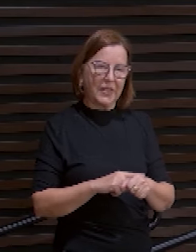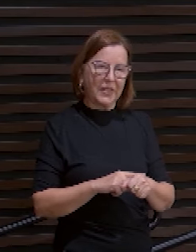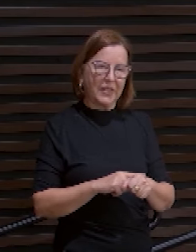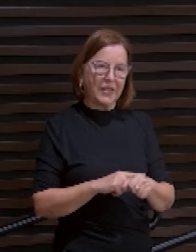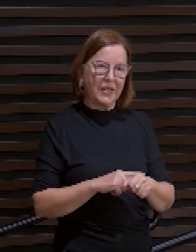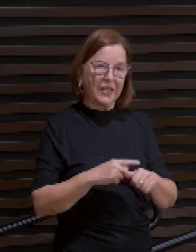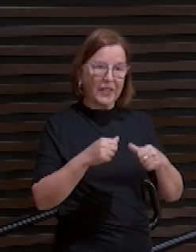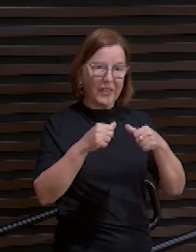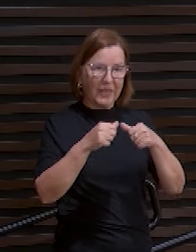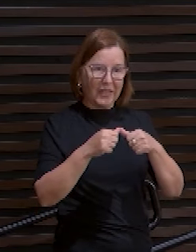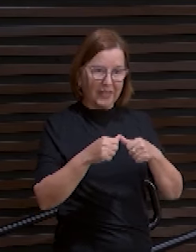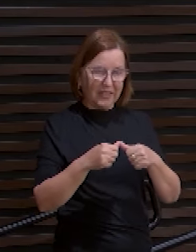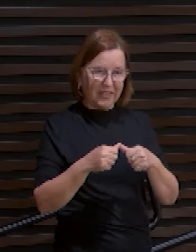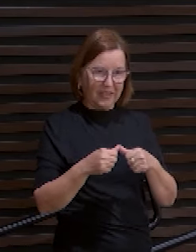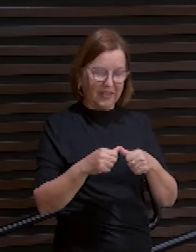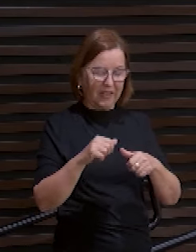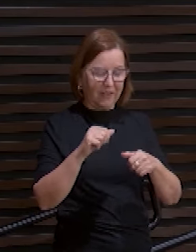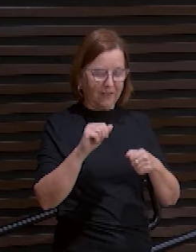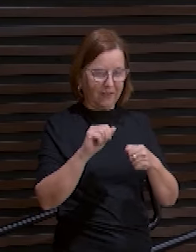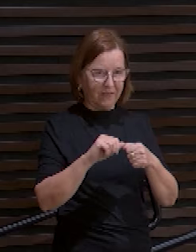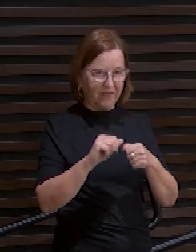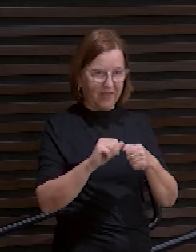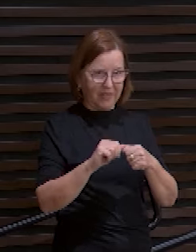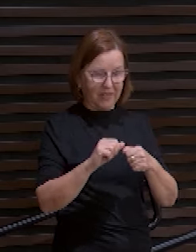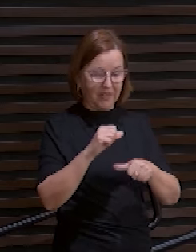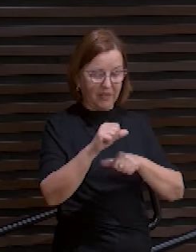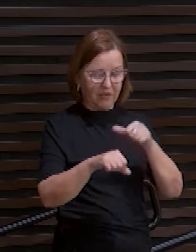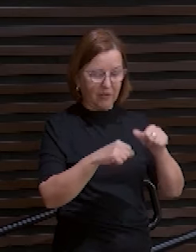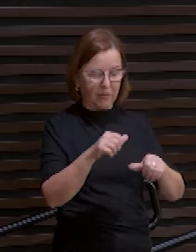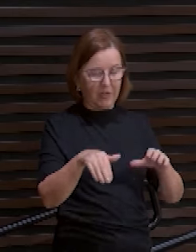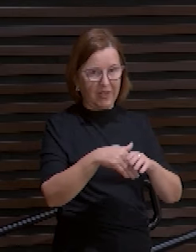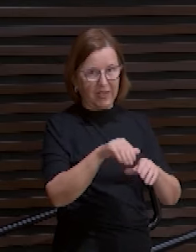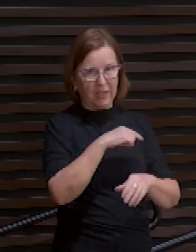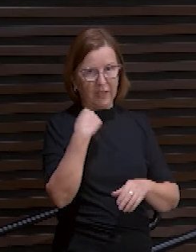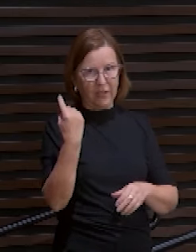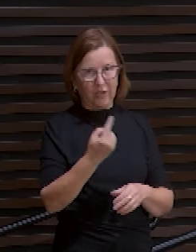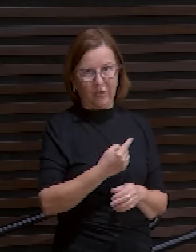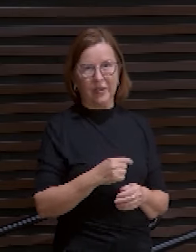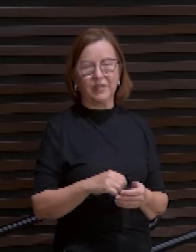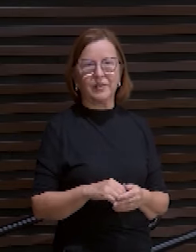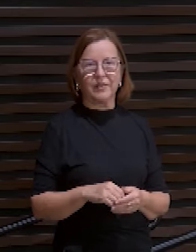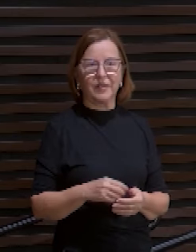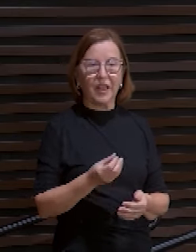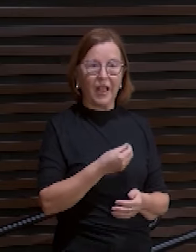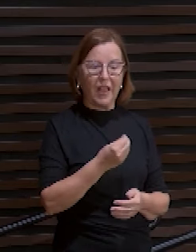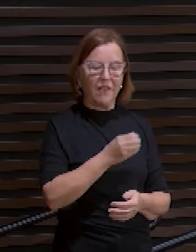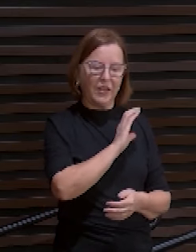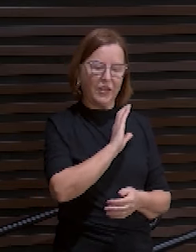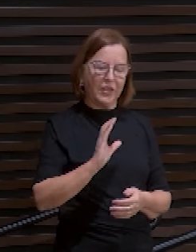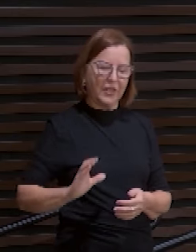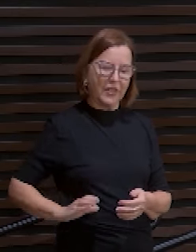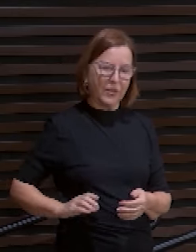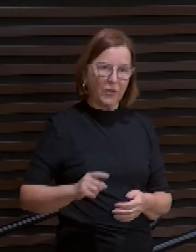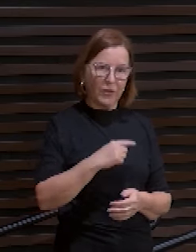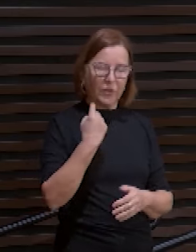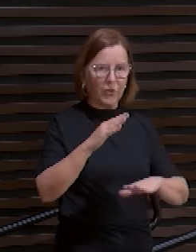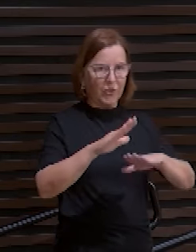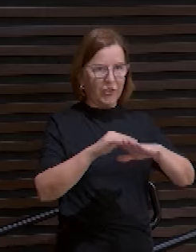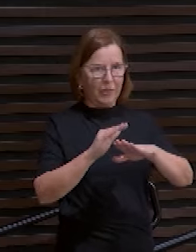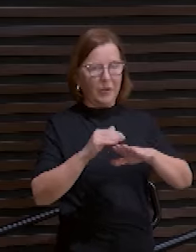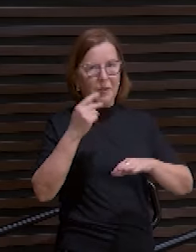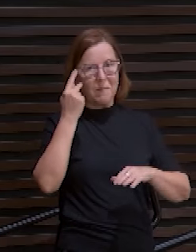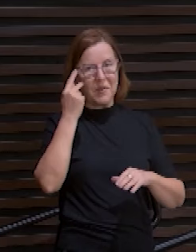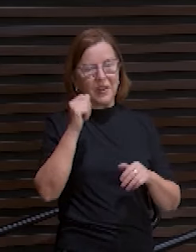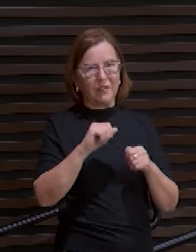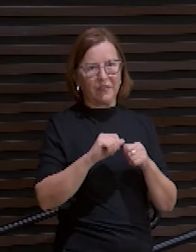nós a vida de Cristo nos chama para uma cooperação sinérgica para fazermos a parte